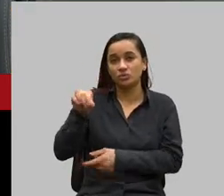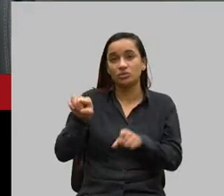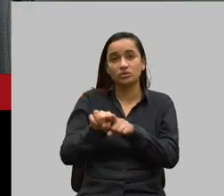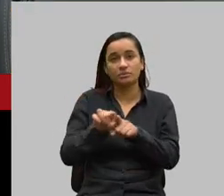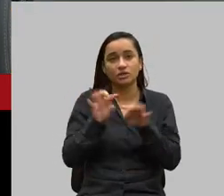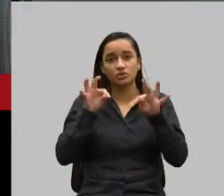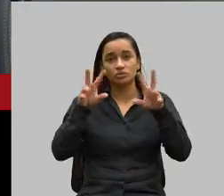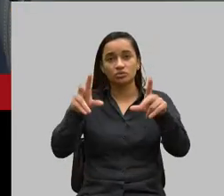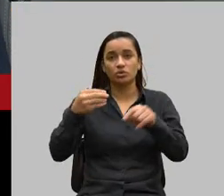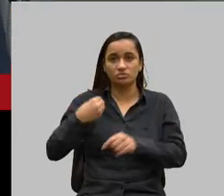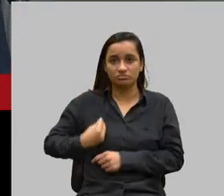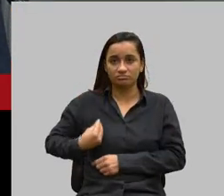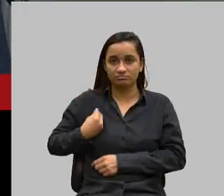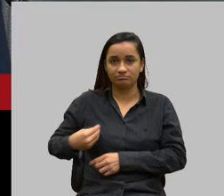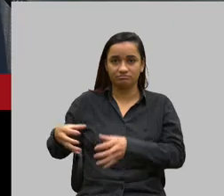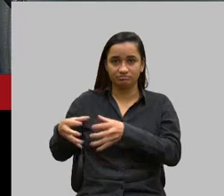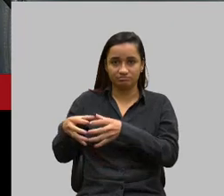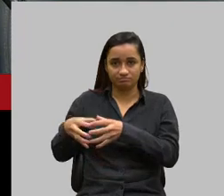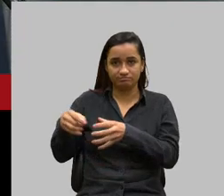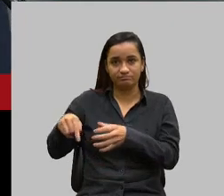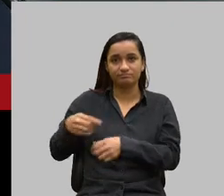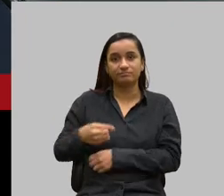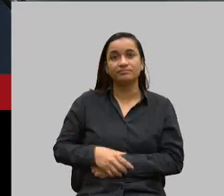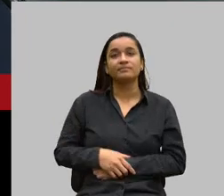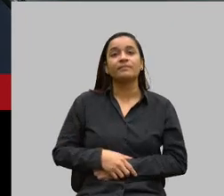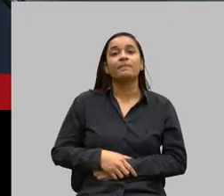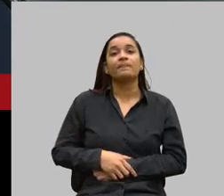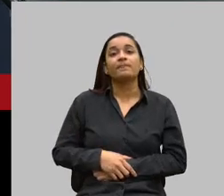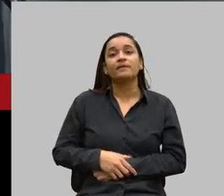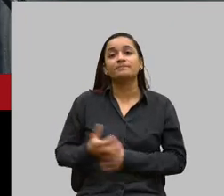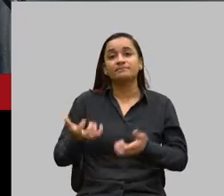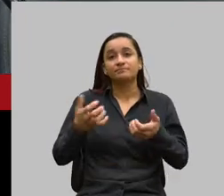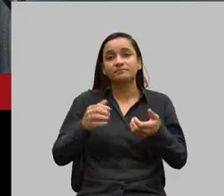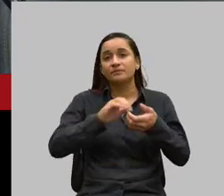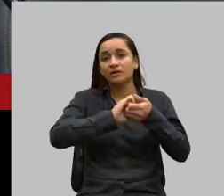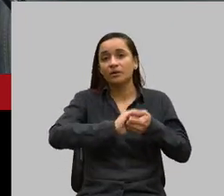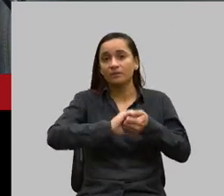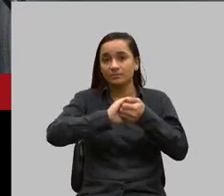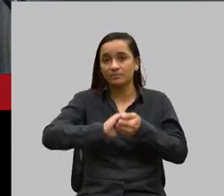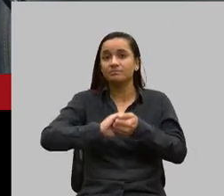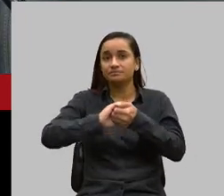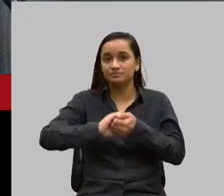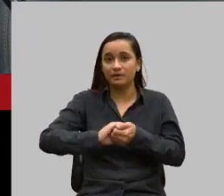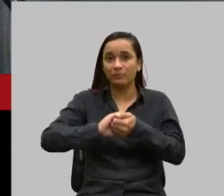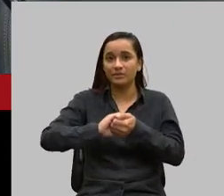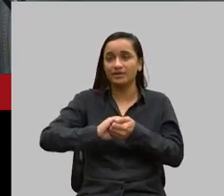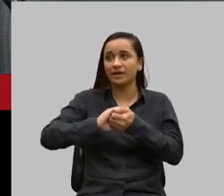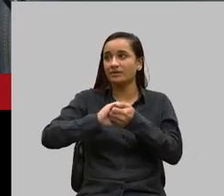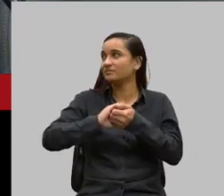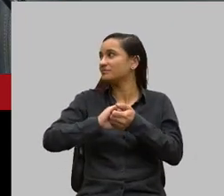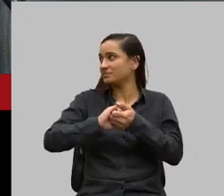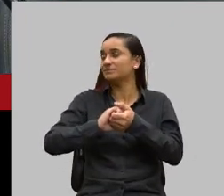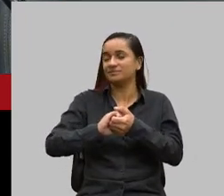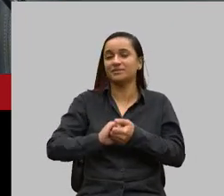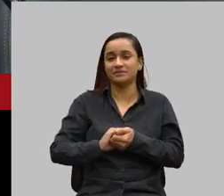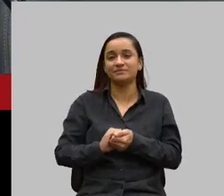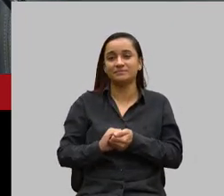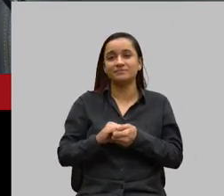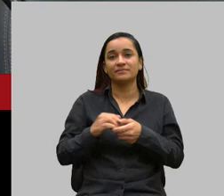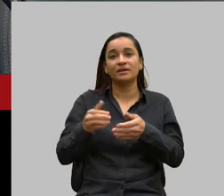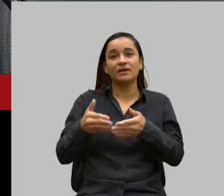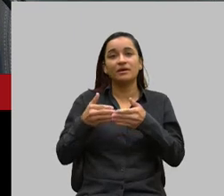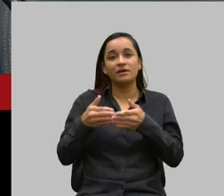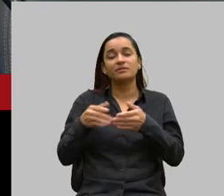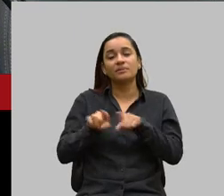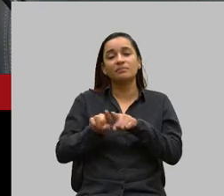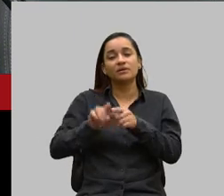aqui presente cumprimentar o nosso decano também Arlen Santiago nosso grande líder